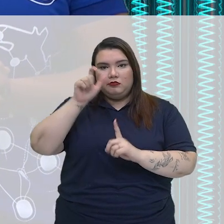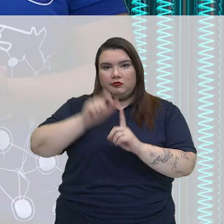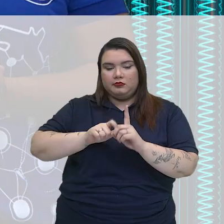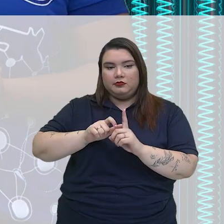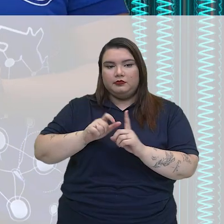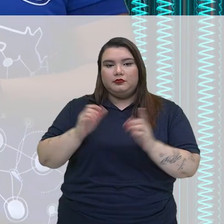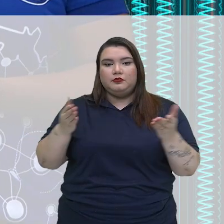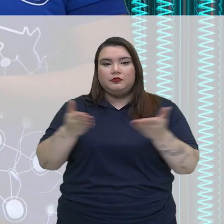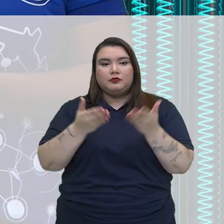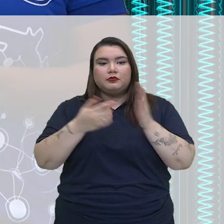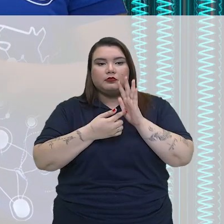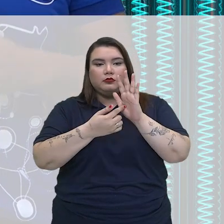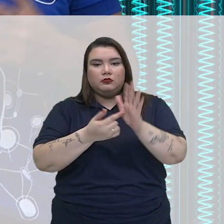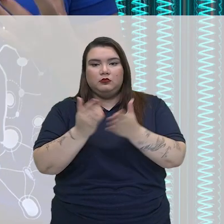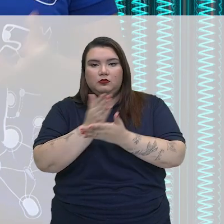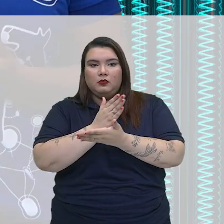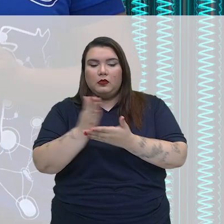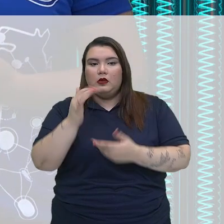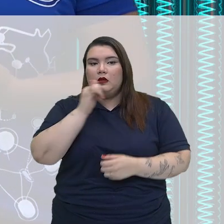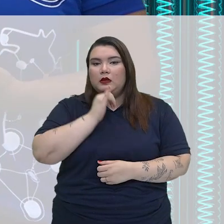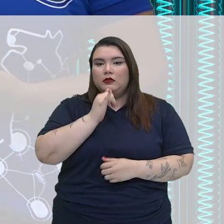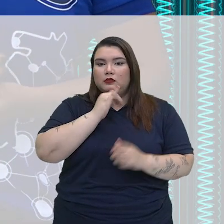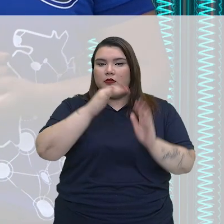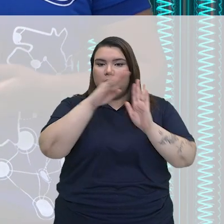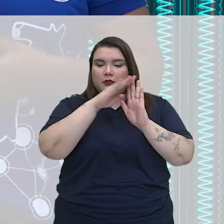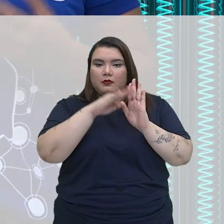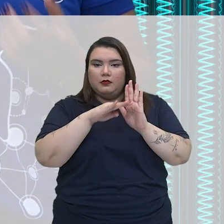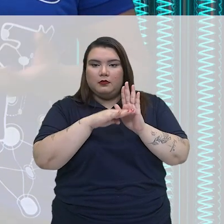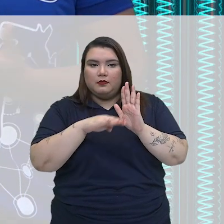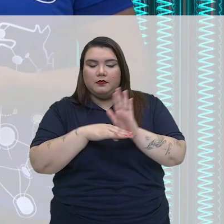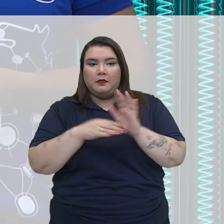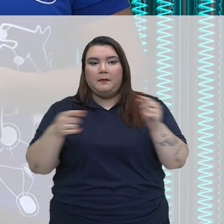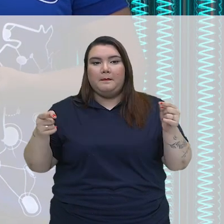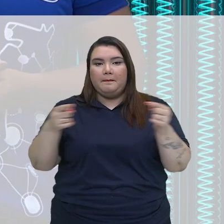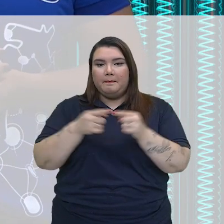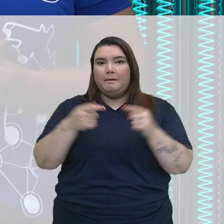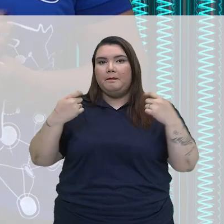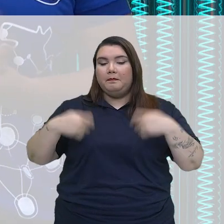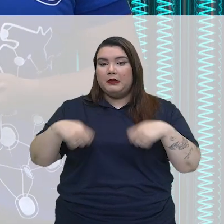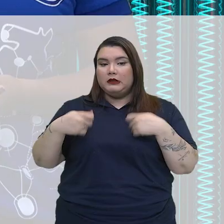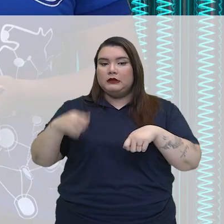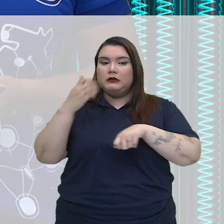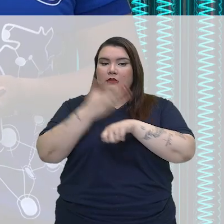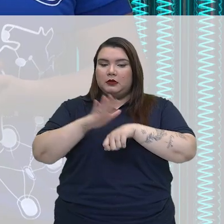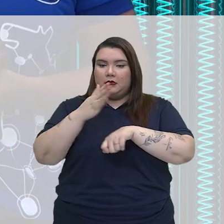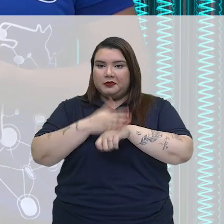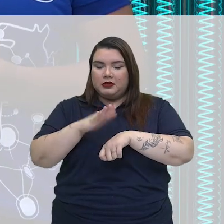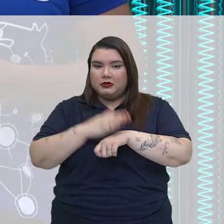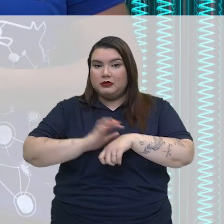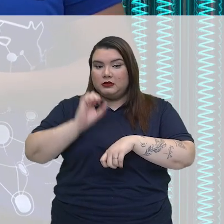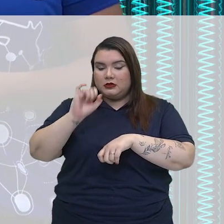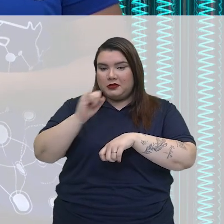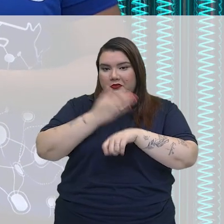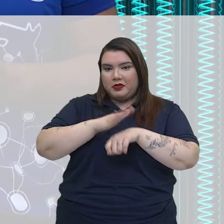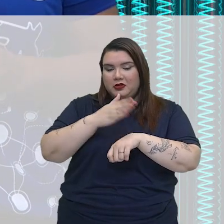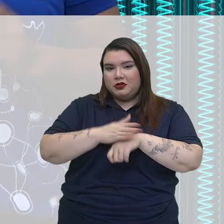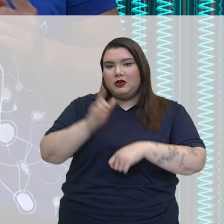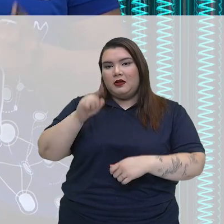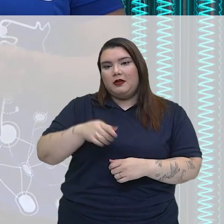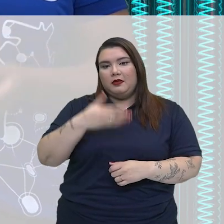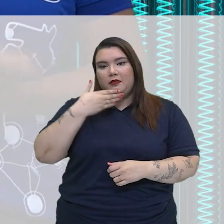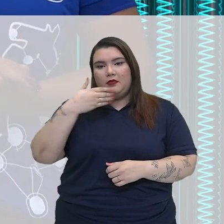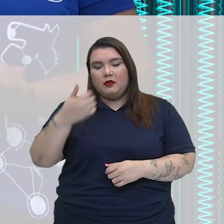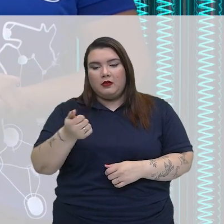Vejam aqui alguns exemplos, mais exemplos, porque a gente precisa praticar. Quanto mais a gente pratica, melhor.